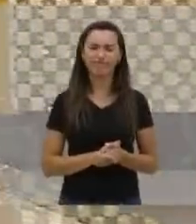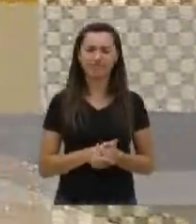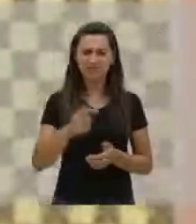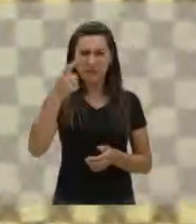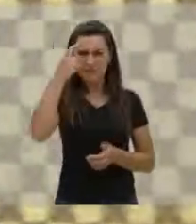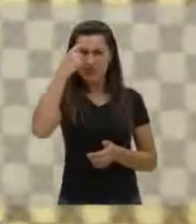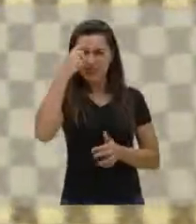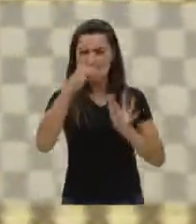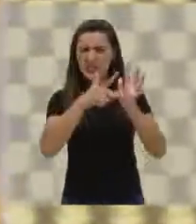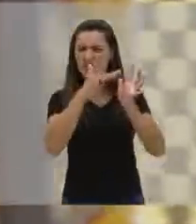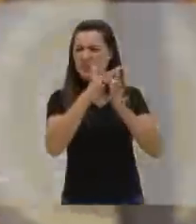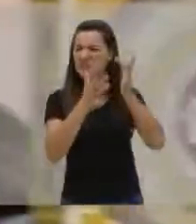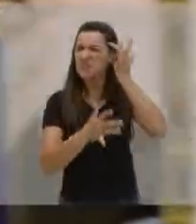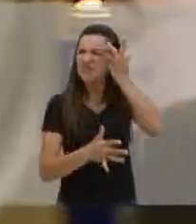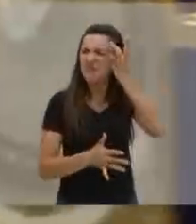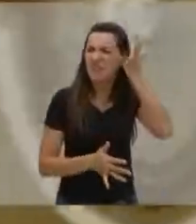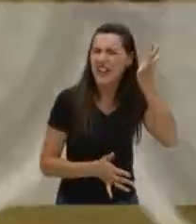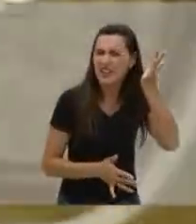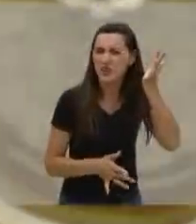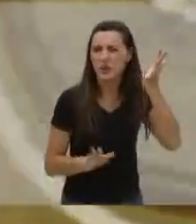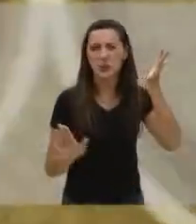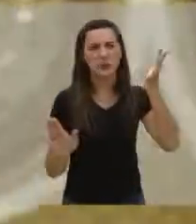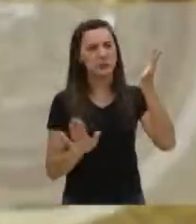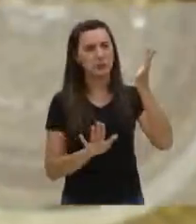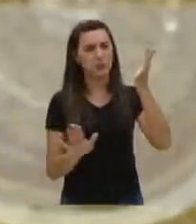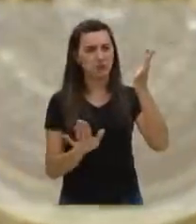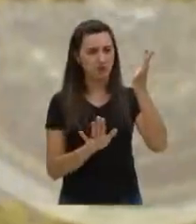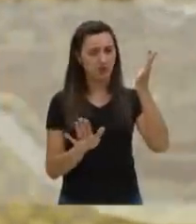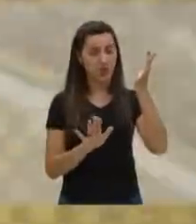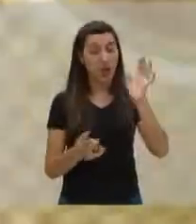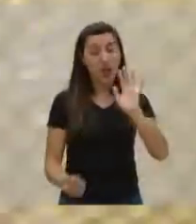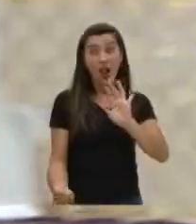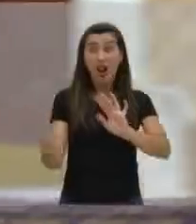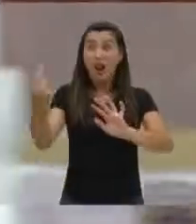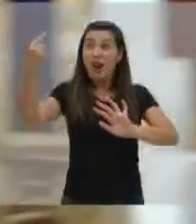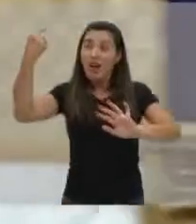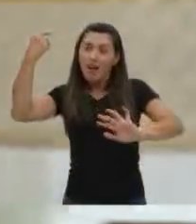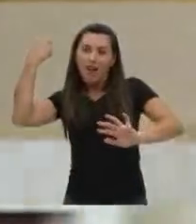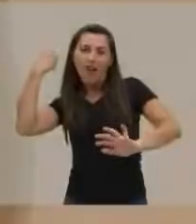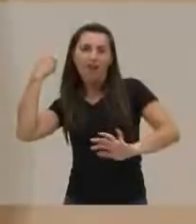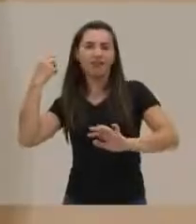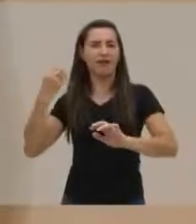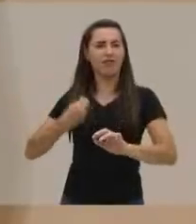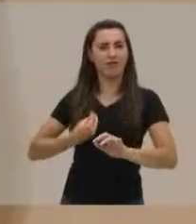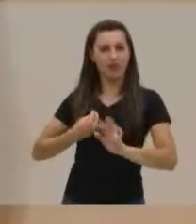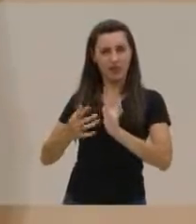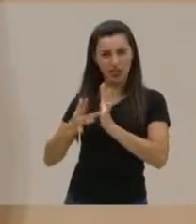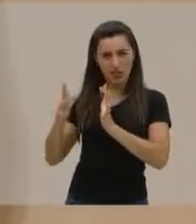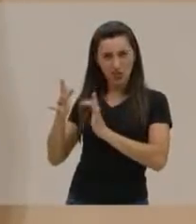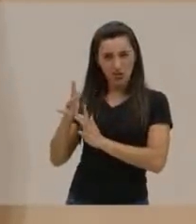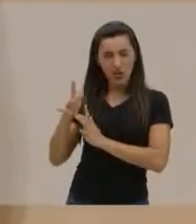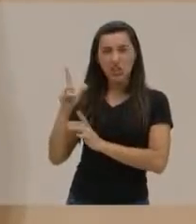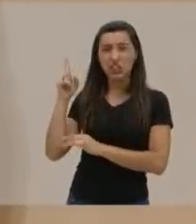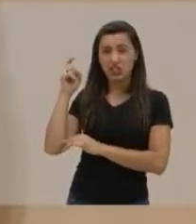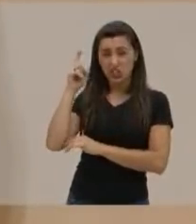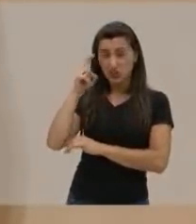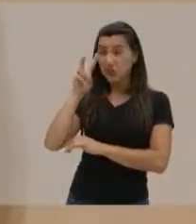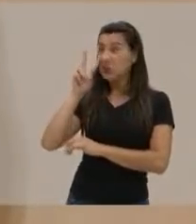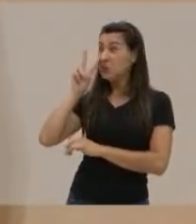Jesus. Hoje, se na época de Jesus foi difícil vê-lo